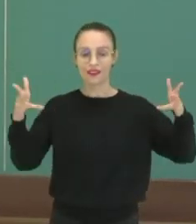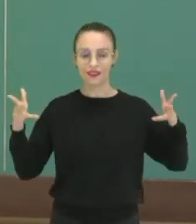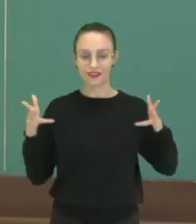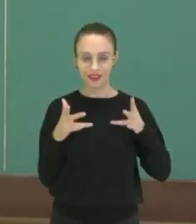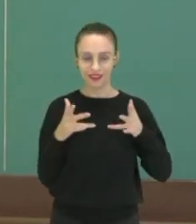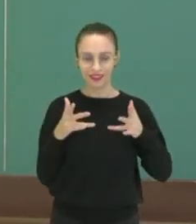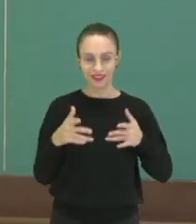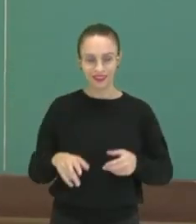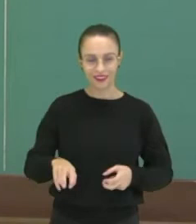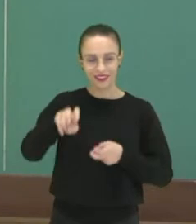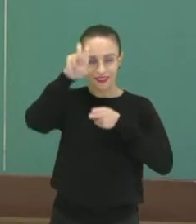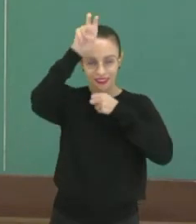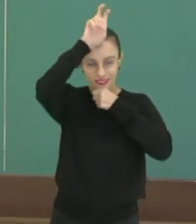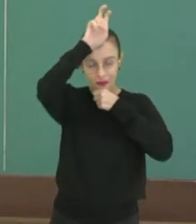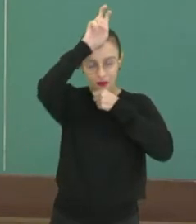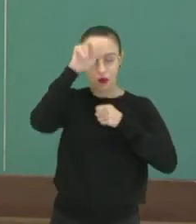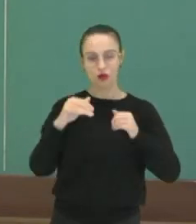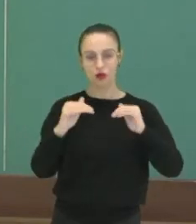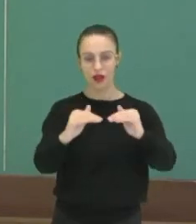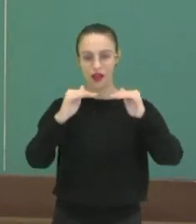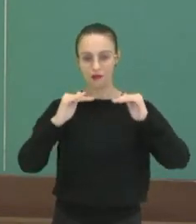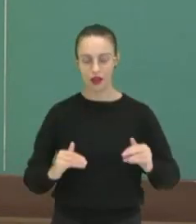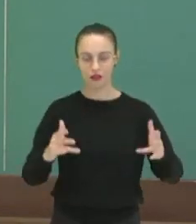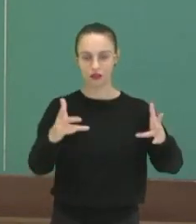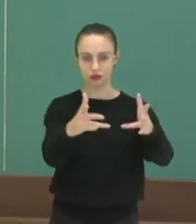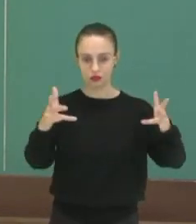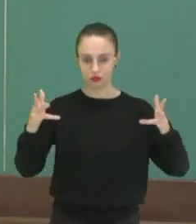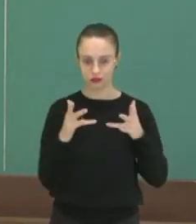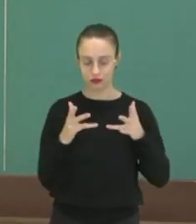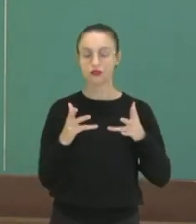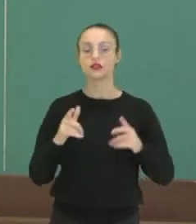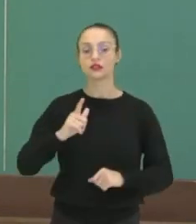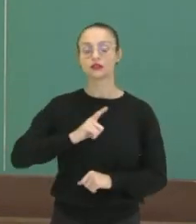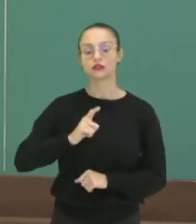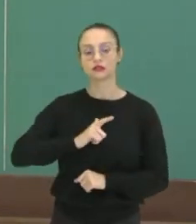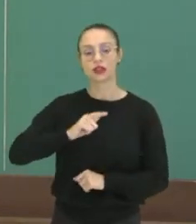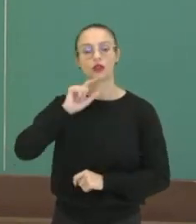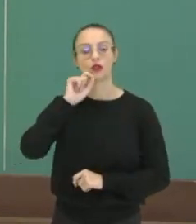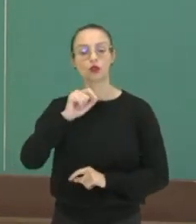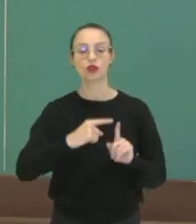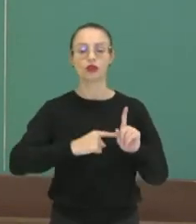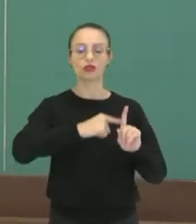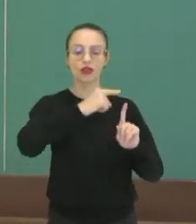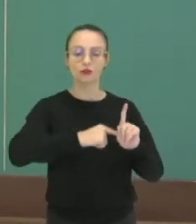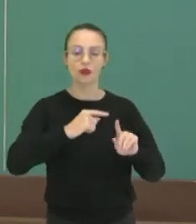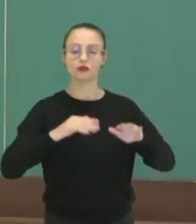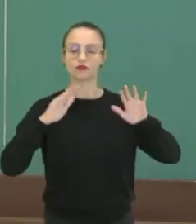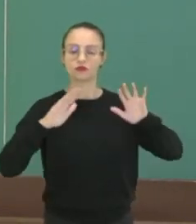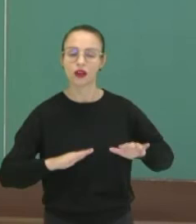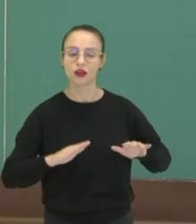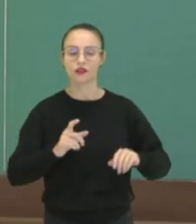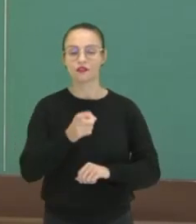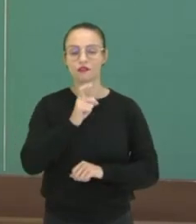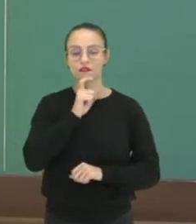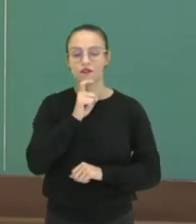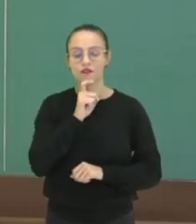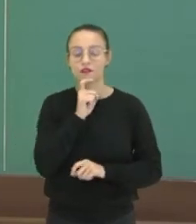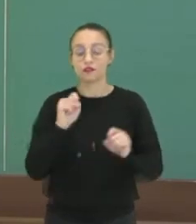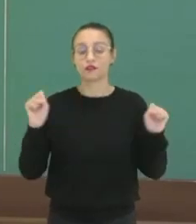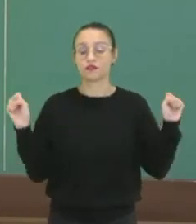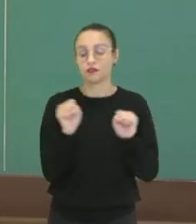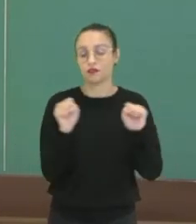é uma região que apresenta ali características de temperaturas mais baixas, mais amenas, invernos